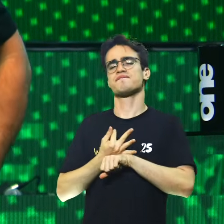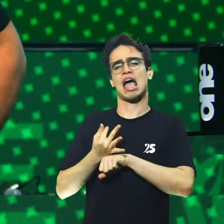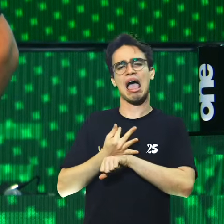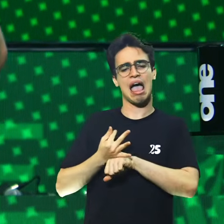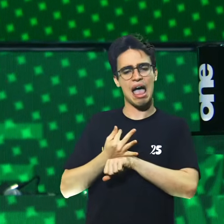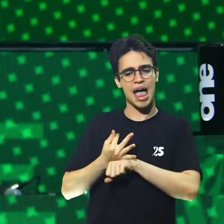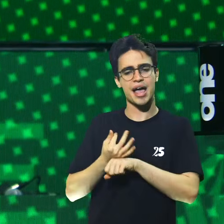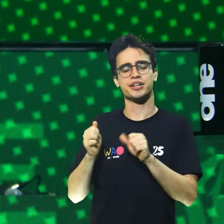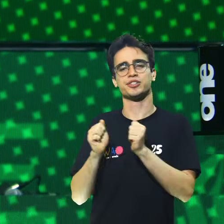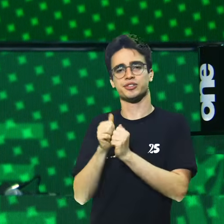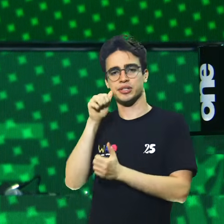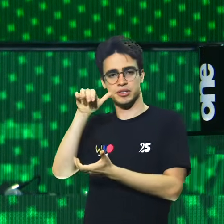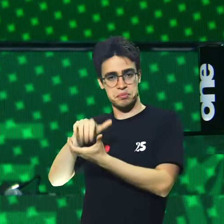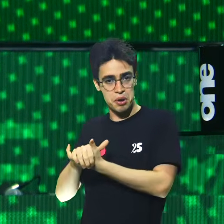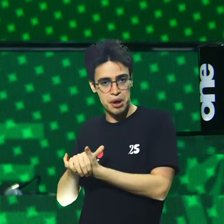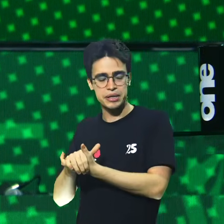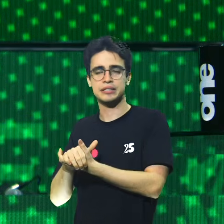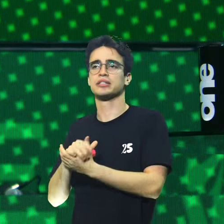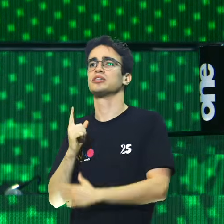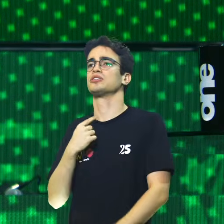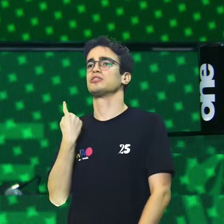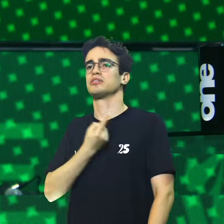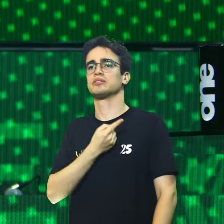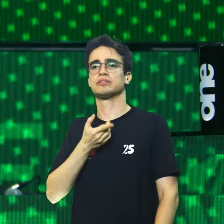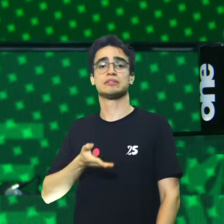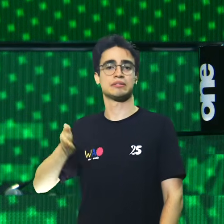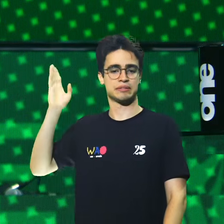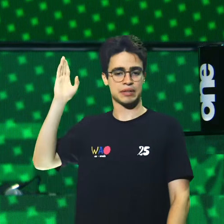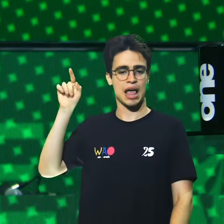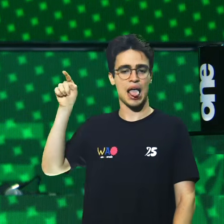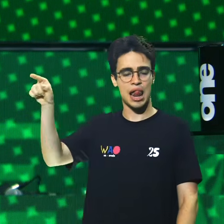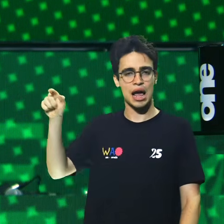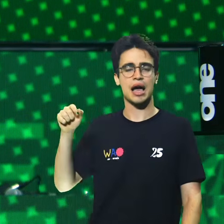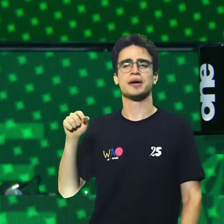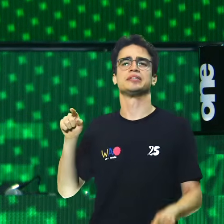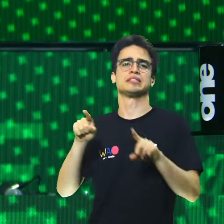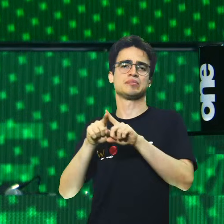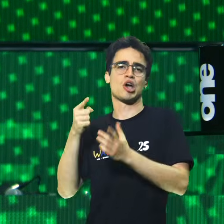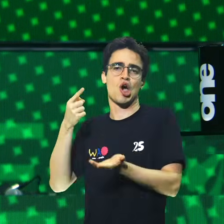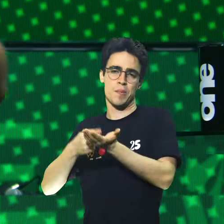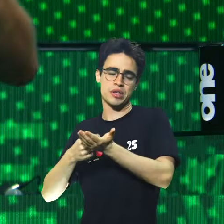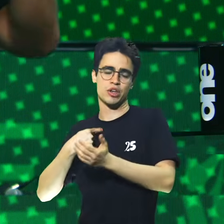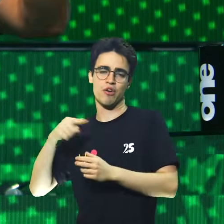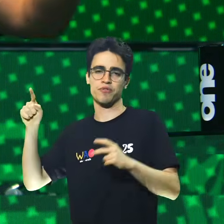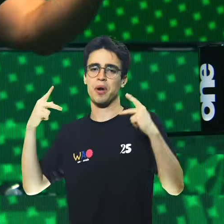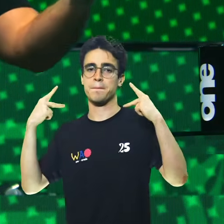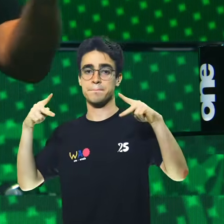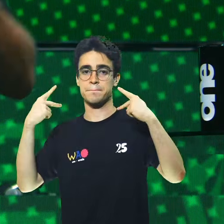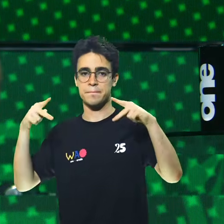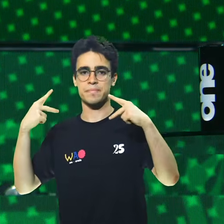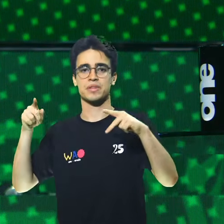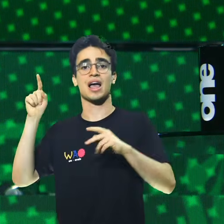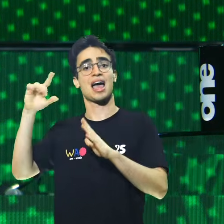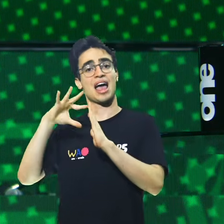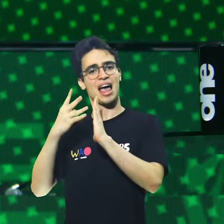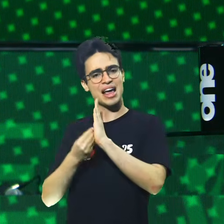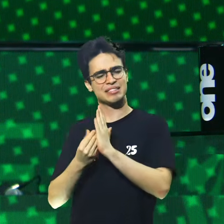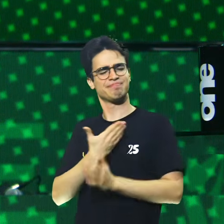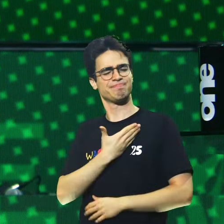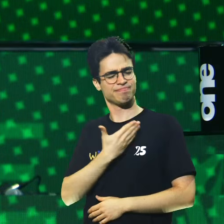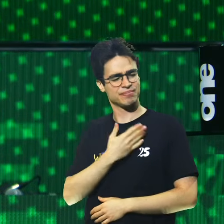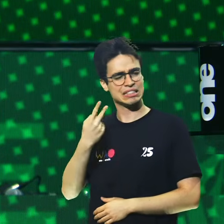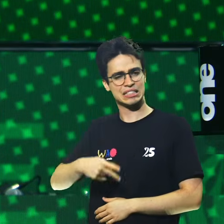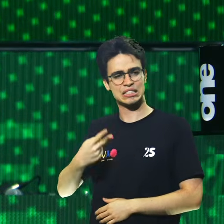eu e a Naine subimos, porque eu tinha um compromisso, eu marquei uma pregação de uma igreja amiga aqui em